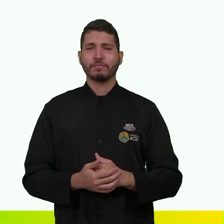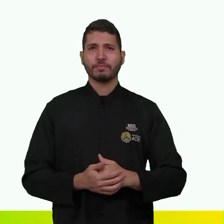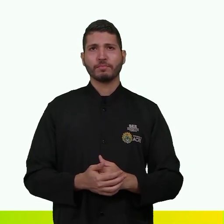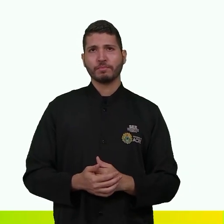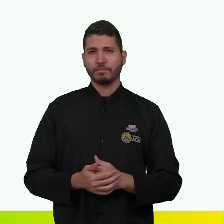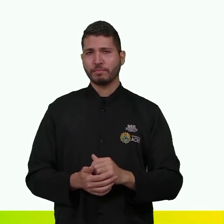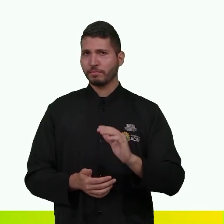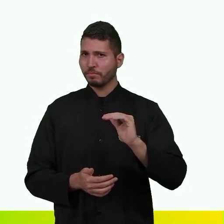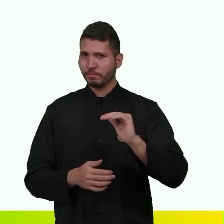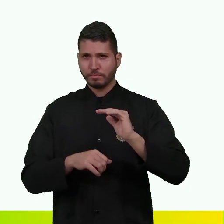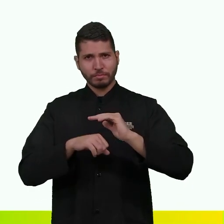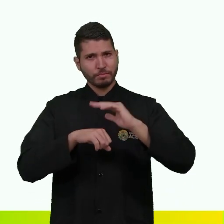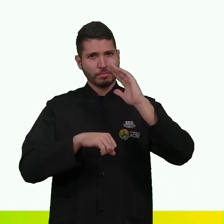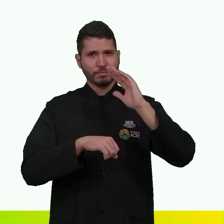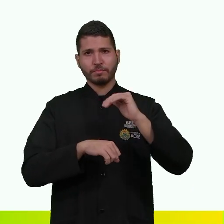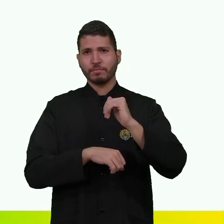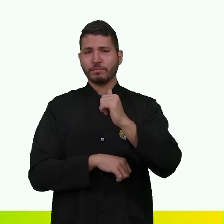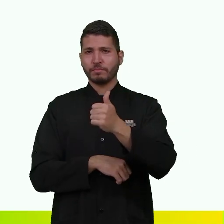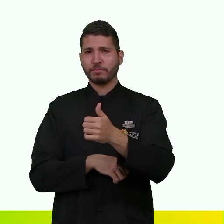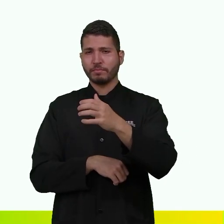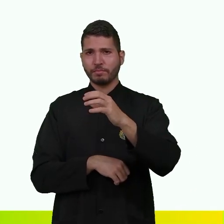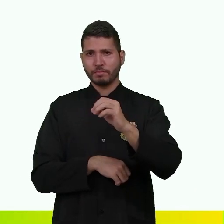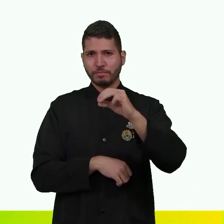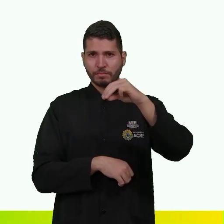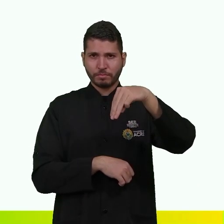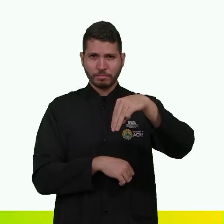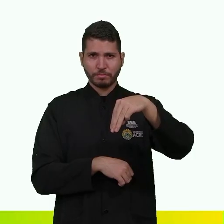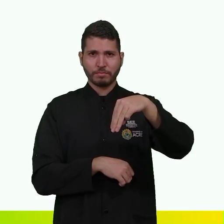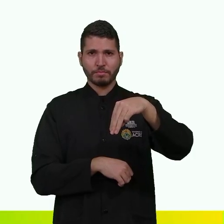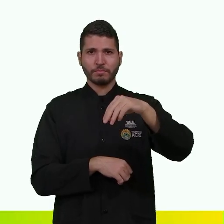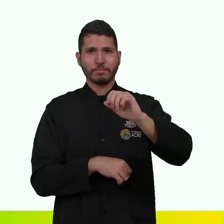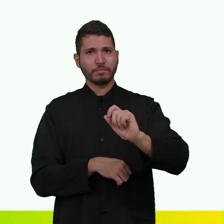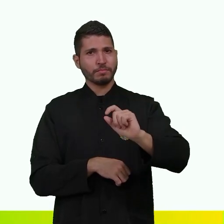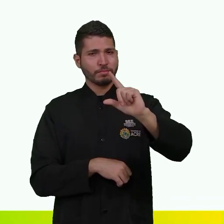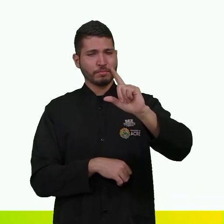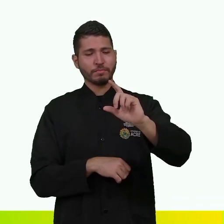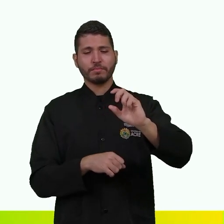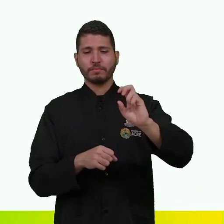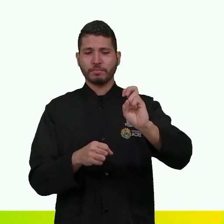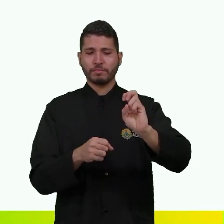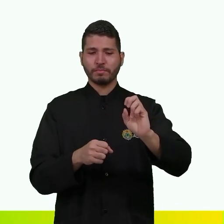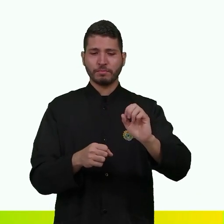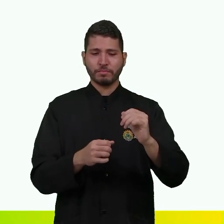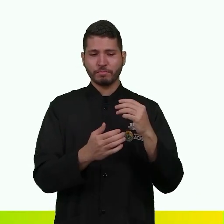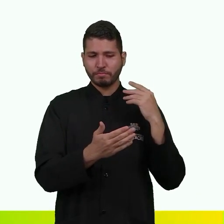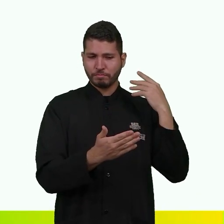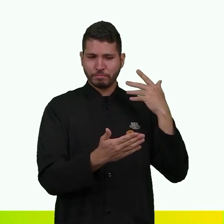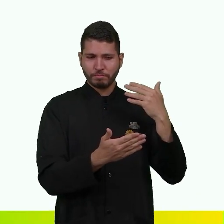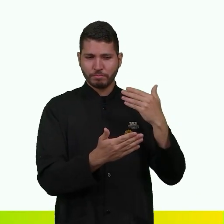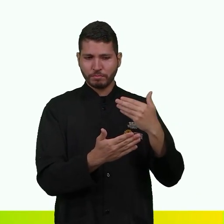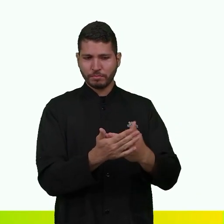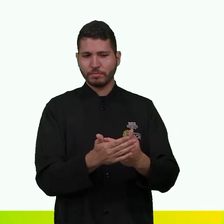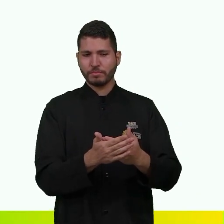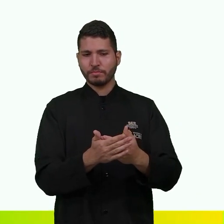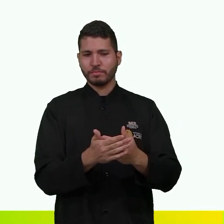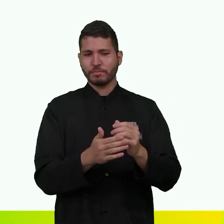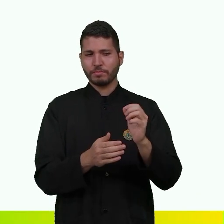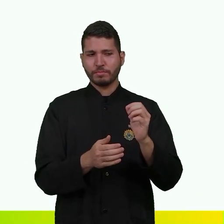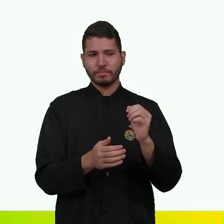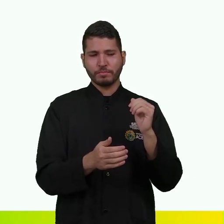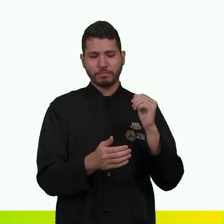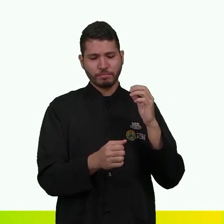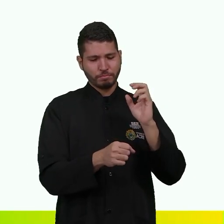milhões de casos como esses. Nos chama a atenção que mulheres e crianças representam a maioria das